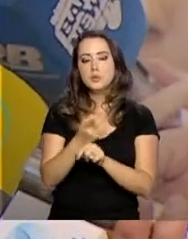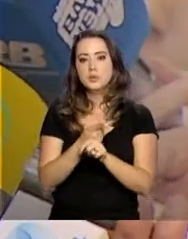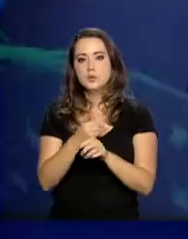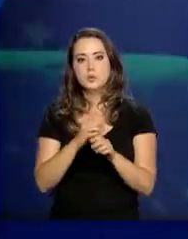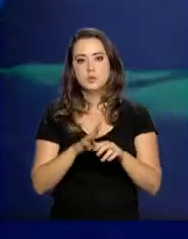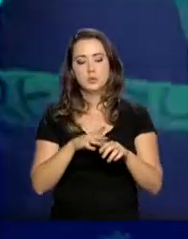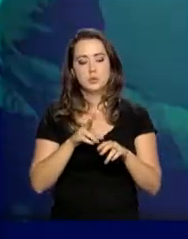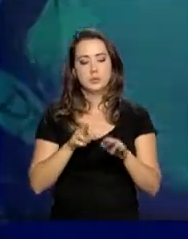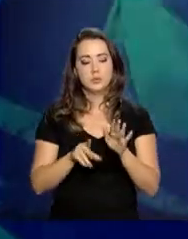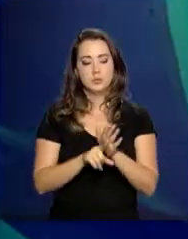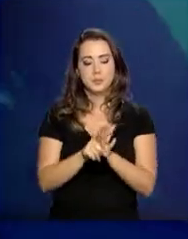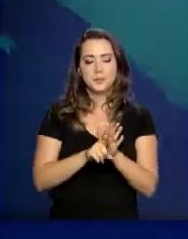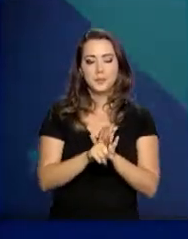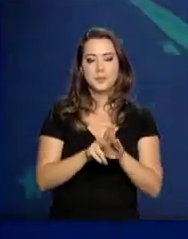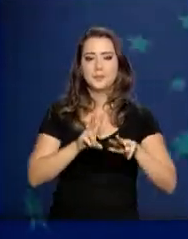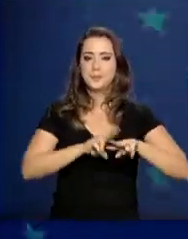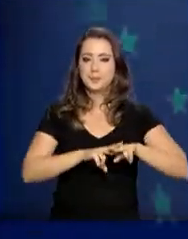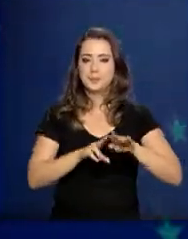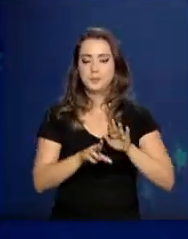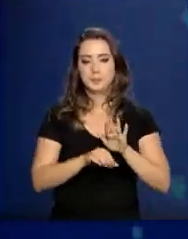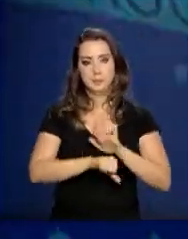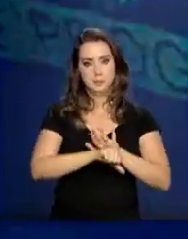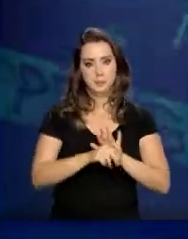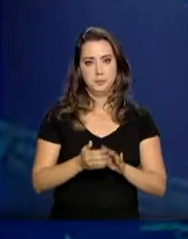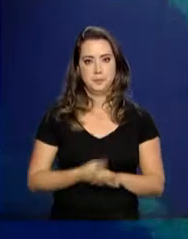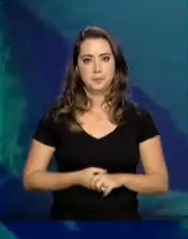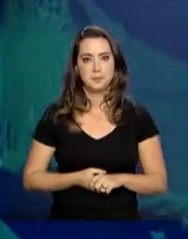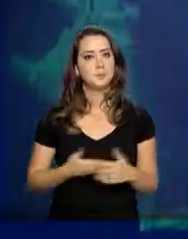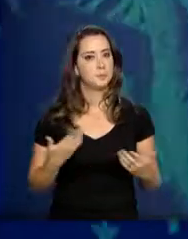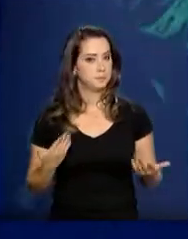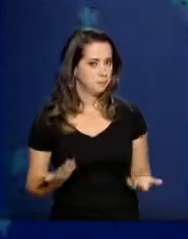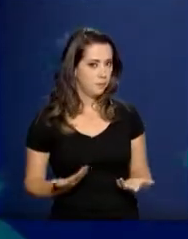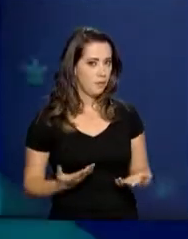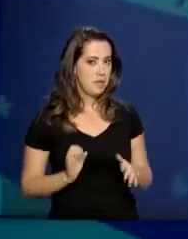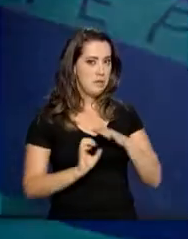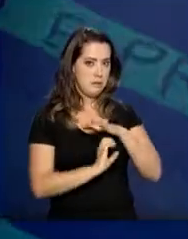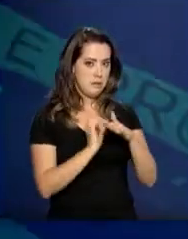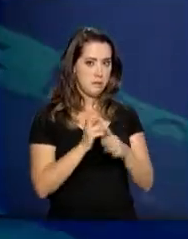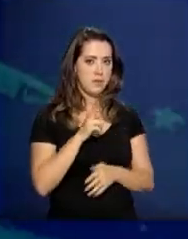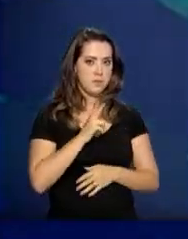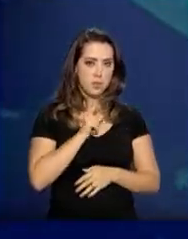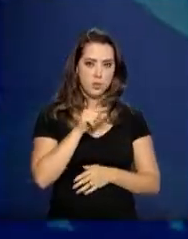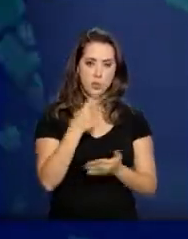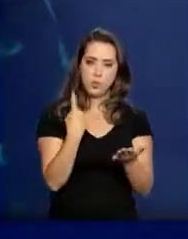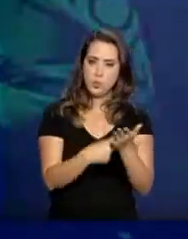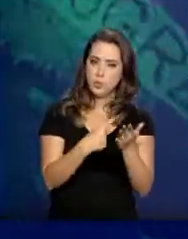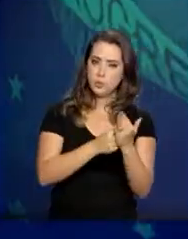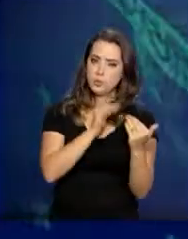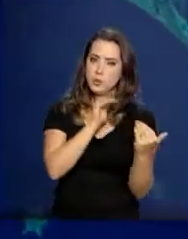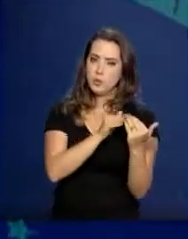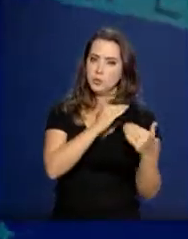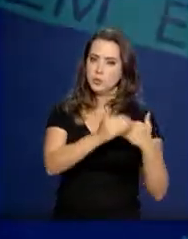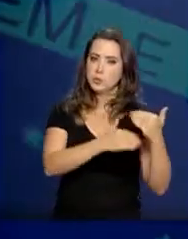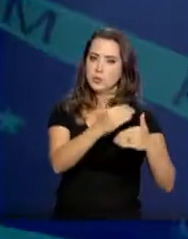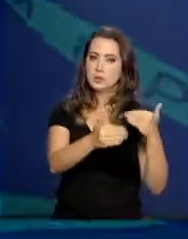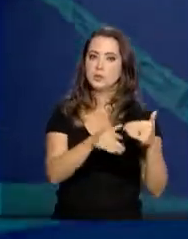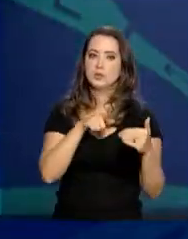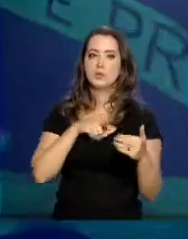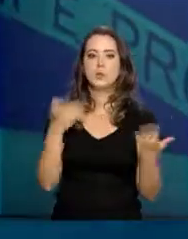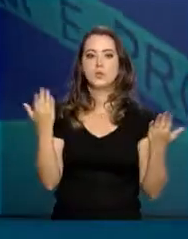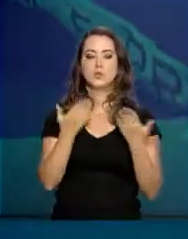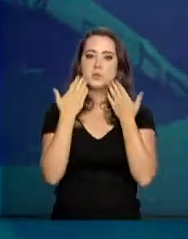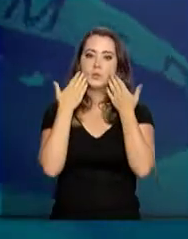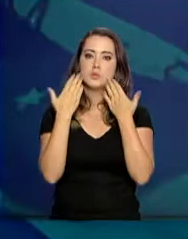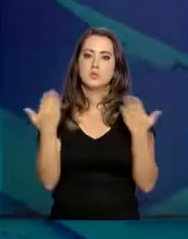realizadas. Casos bem-sucedidos de empresas privadas comprometidas com os objetivos do desenvolvimento